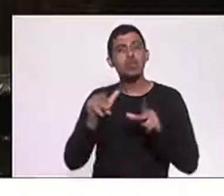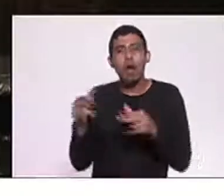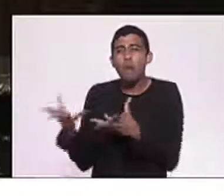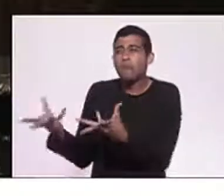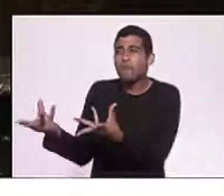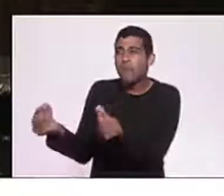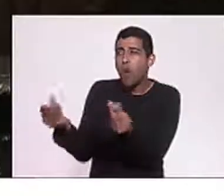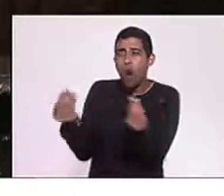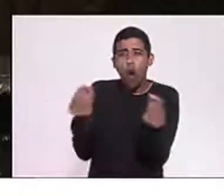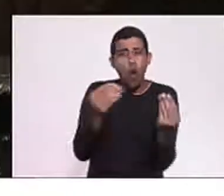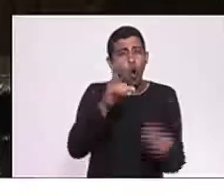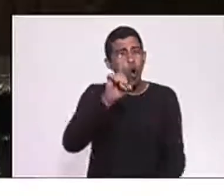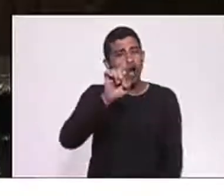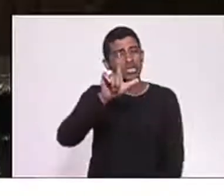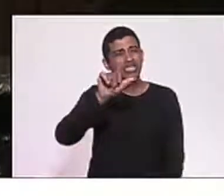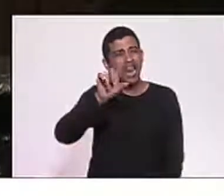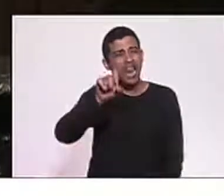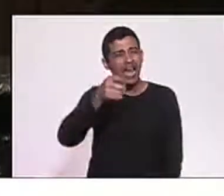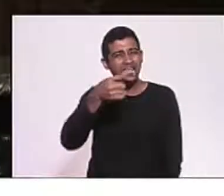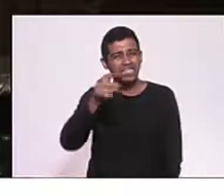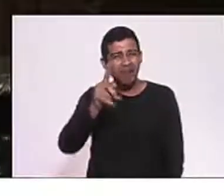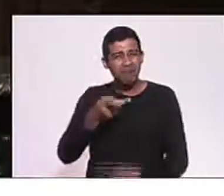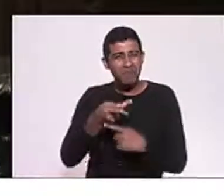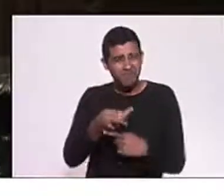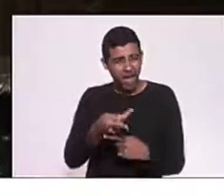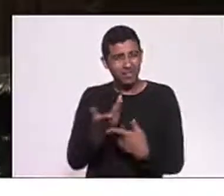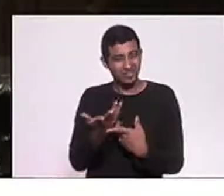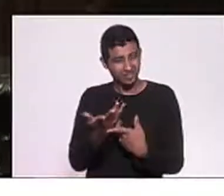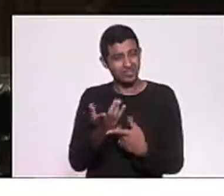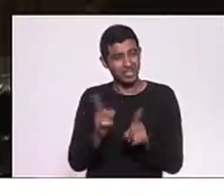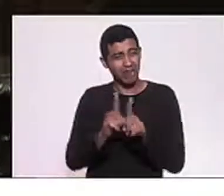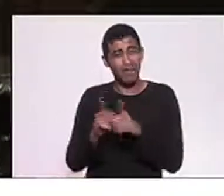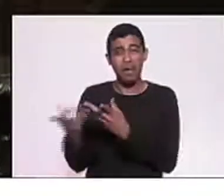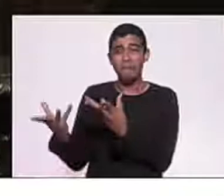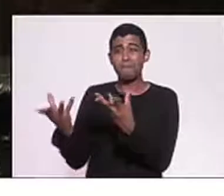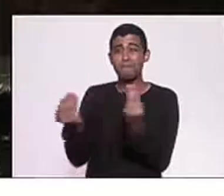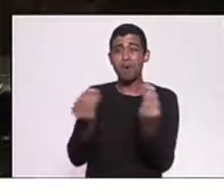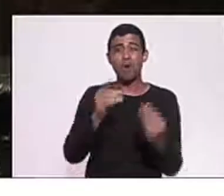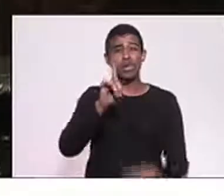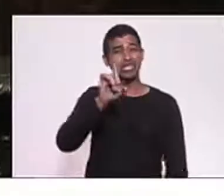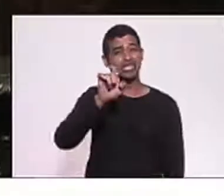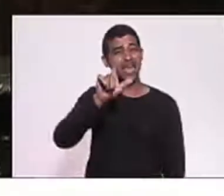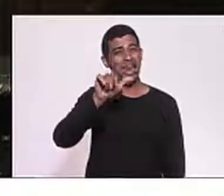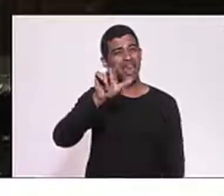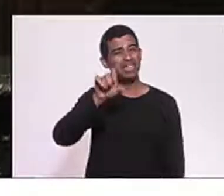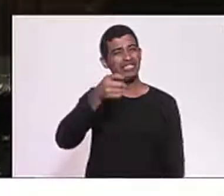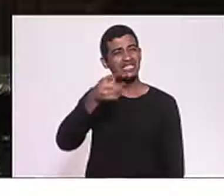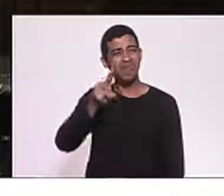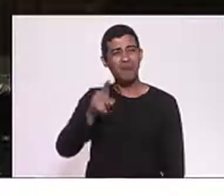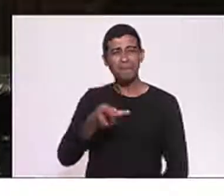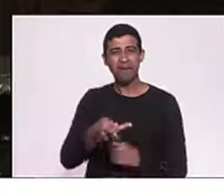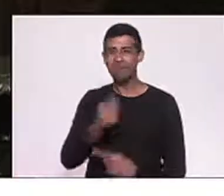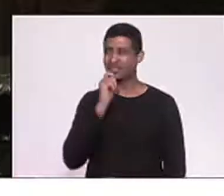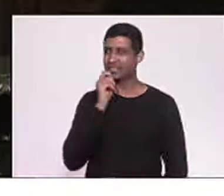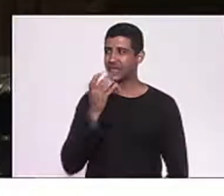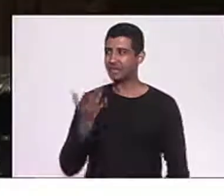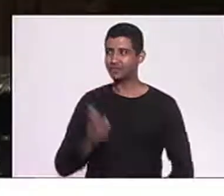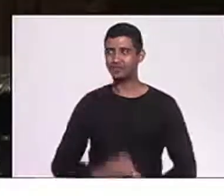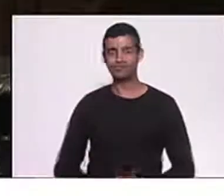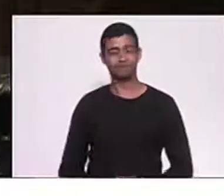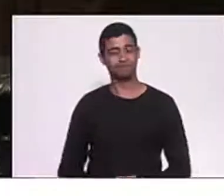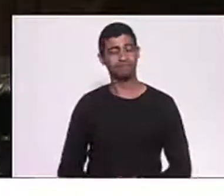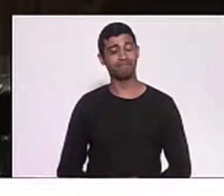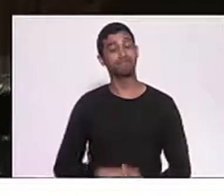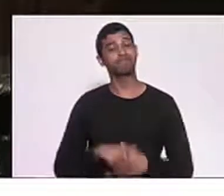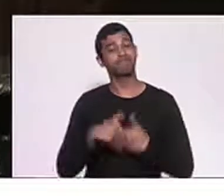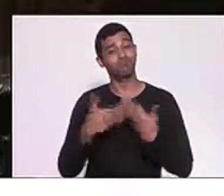premiadas e como tantas outras delações não premiadas. Não premiadas.